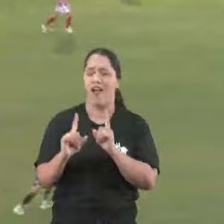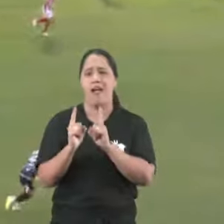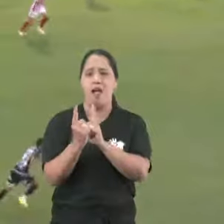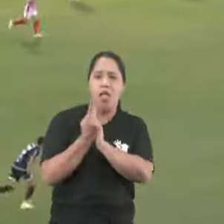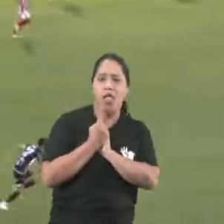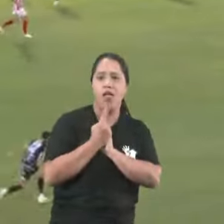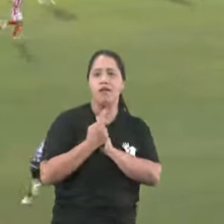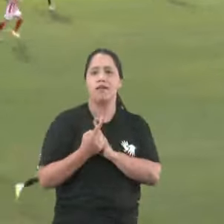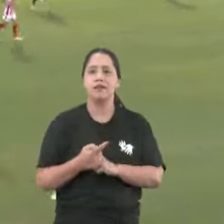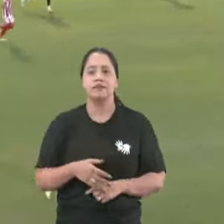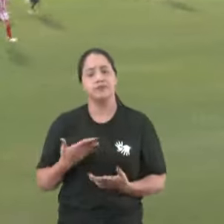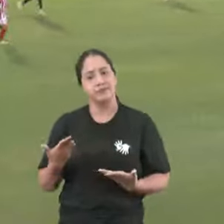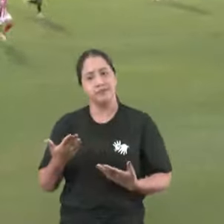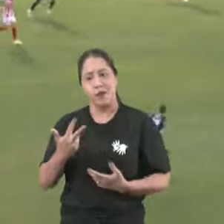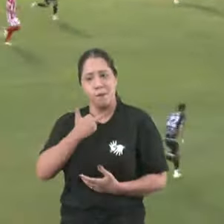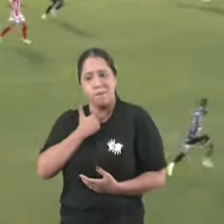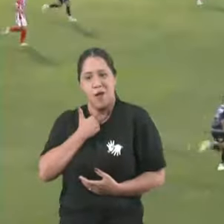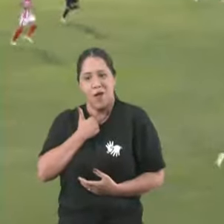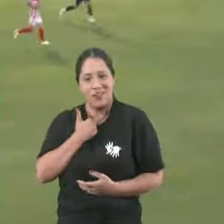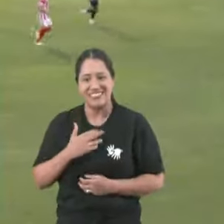busca essa situação.